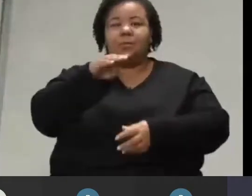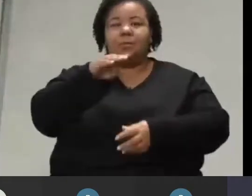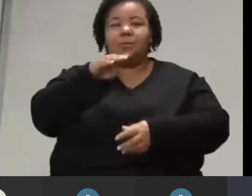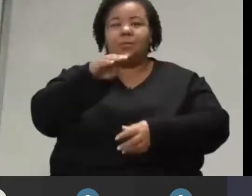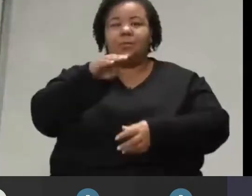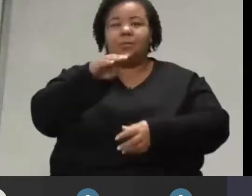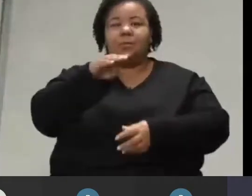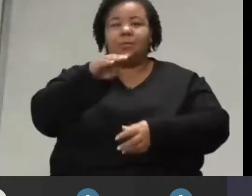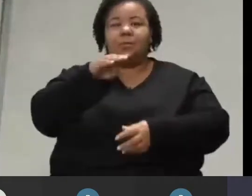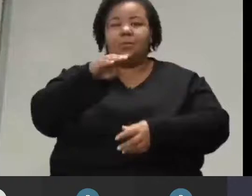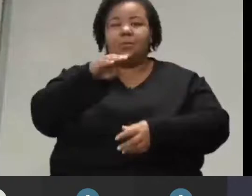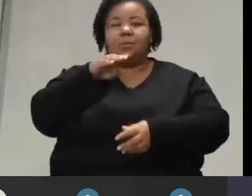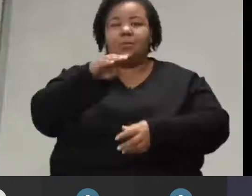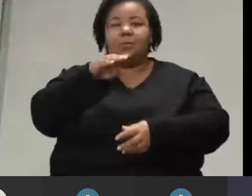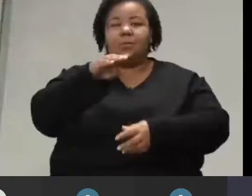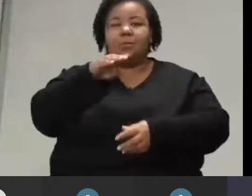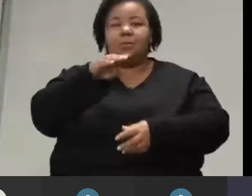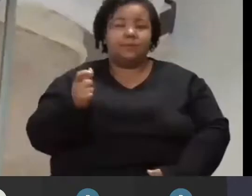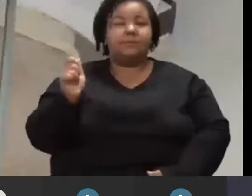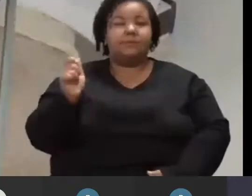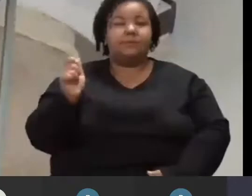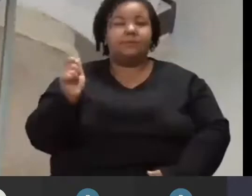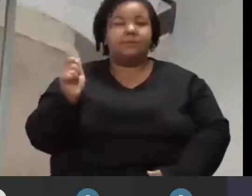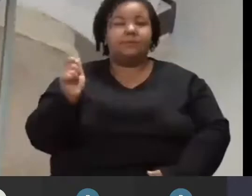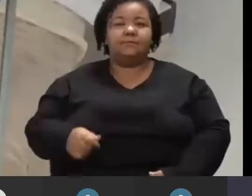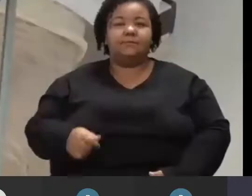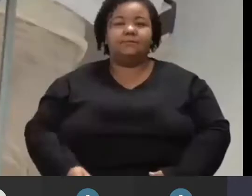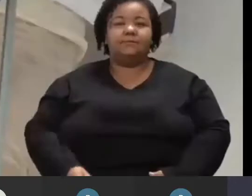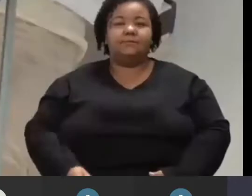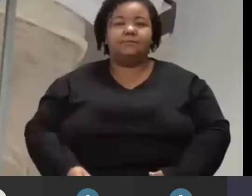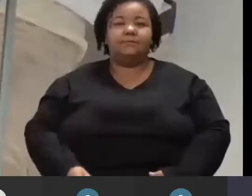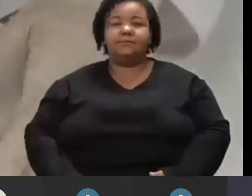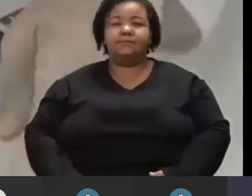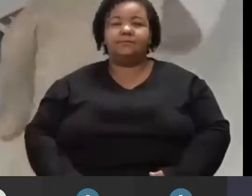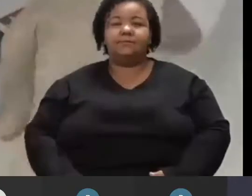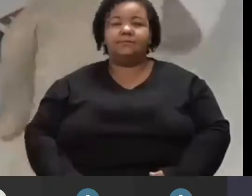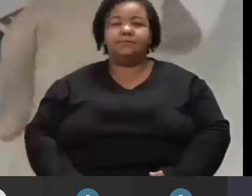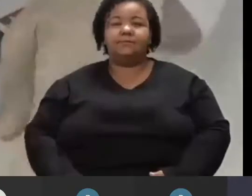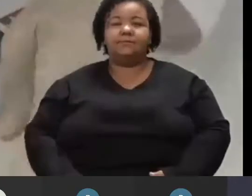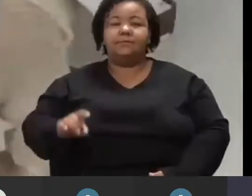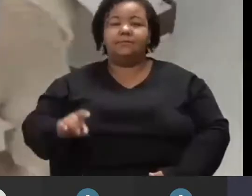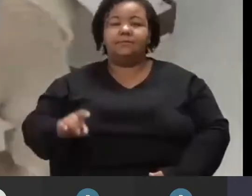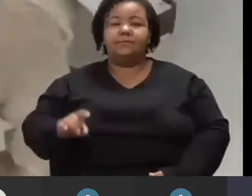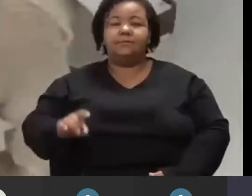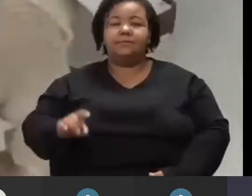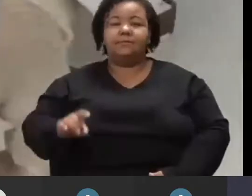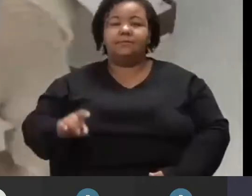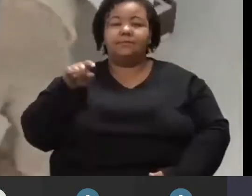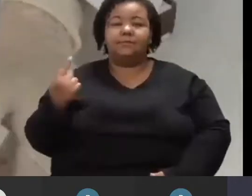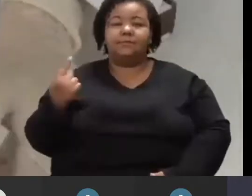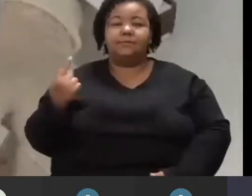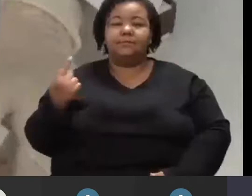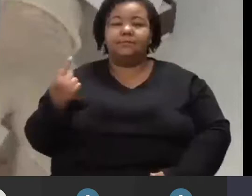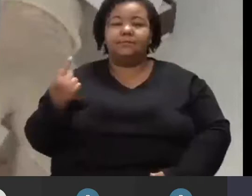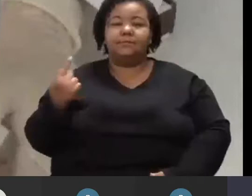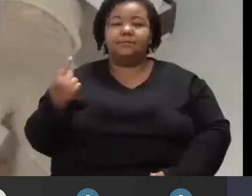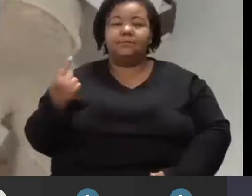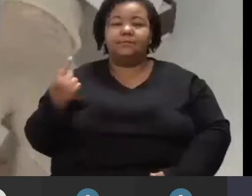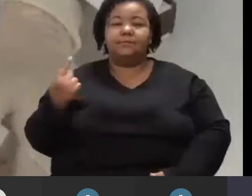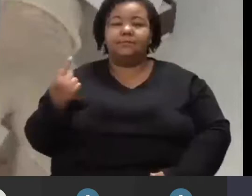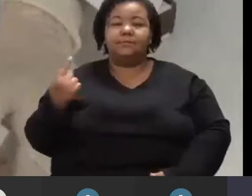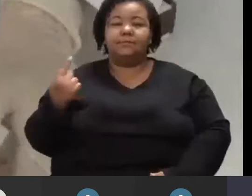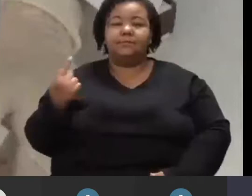laboratório tiver um micro-ondas, você pode realizar aí no micro-ondas. Só ficar atento porque no micro-ondas ele entra em ebulição mais rápido e